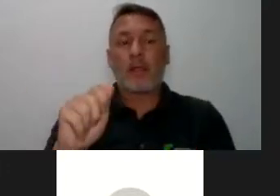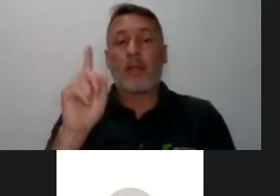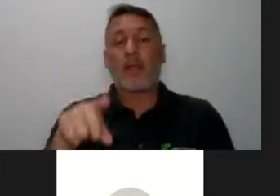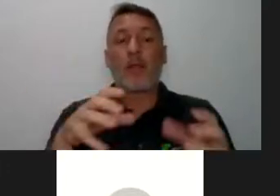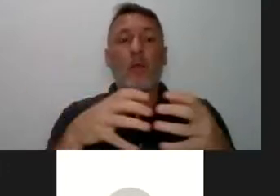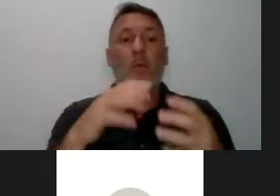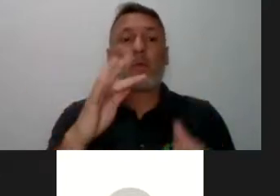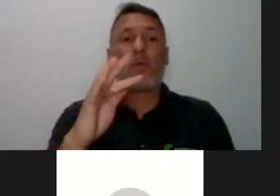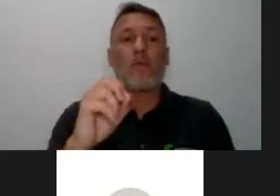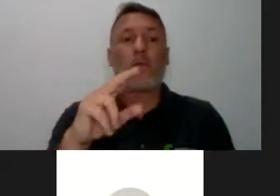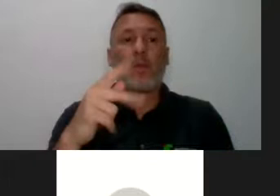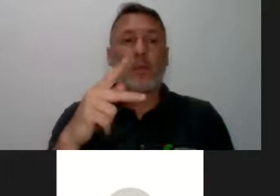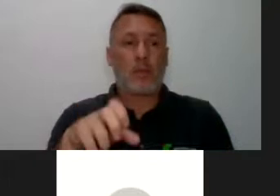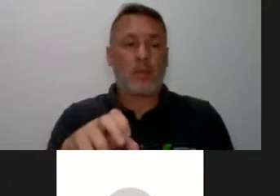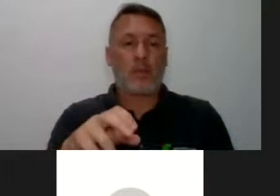obrigado, Eliana.